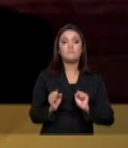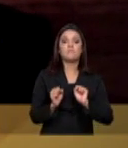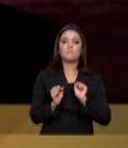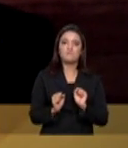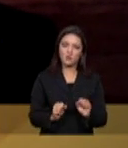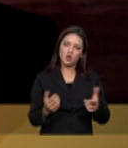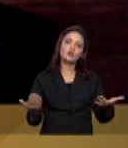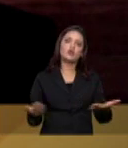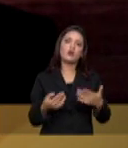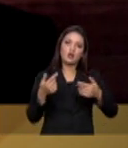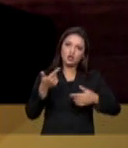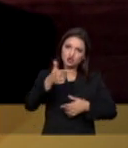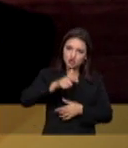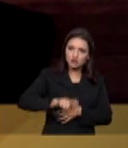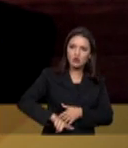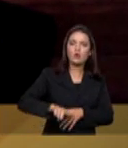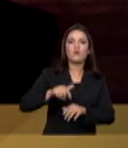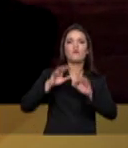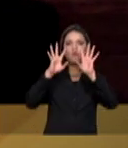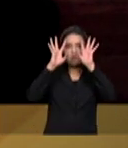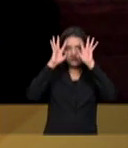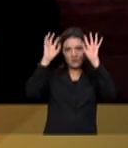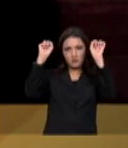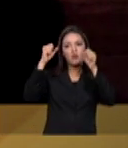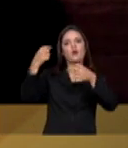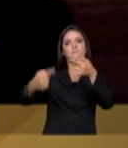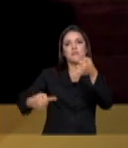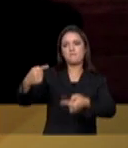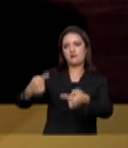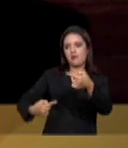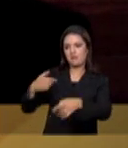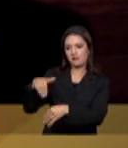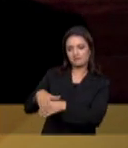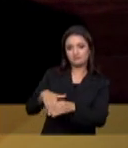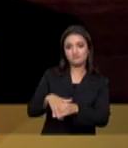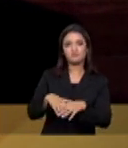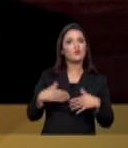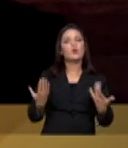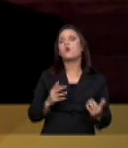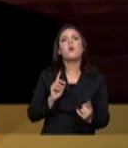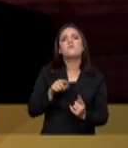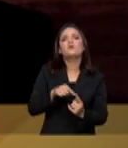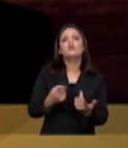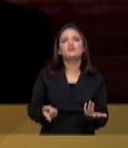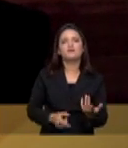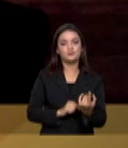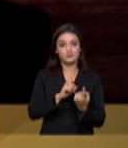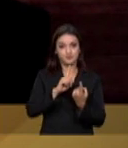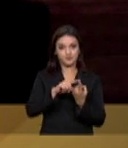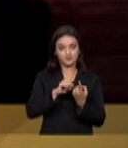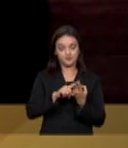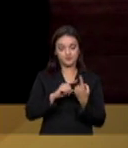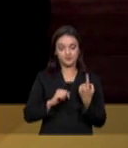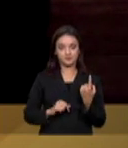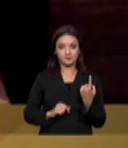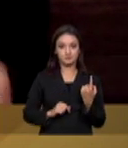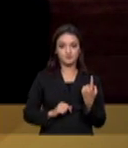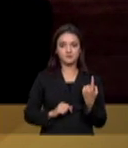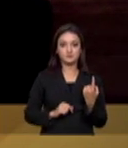revisitada e apreciada pelo tribunal as razões são as seguintes o primeiro lugar